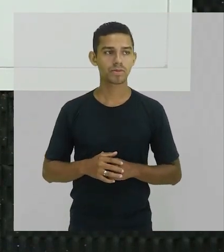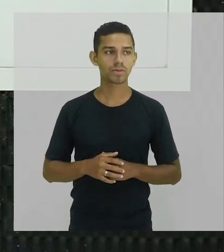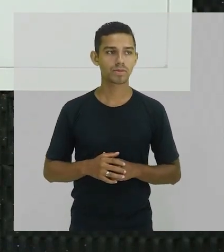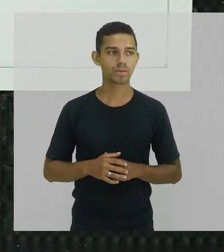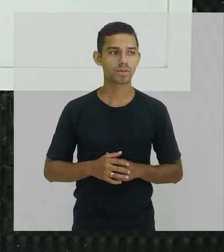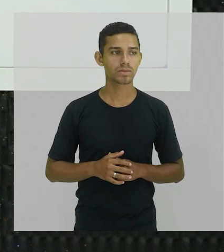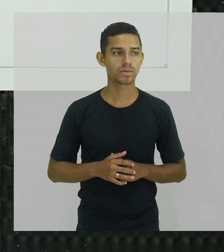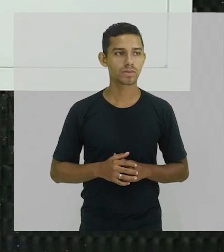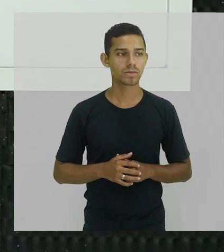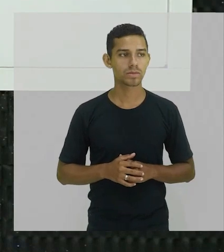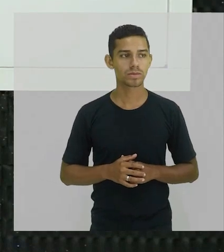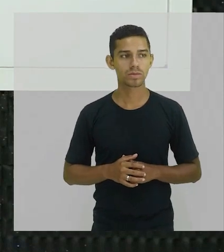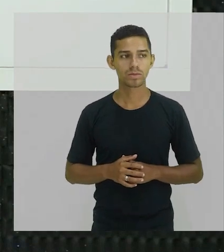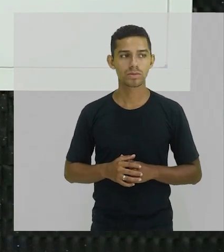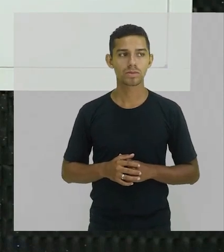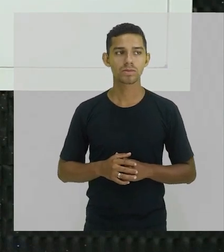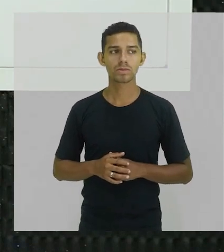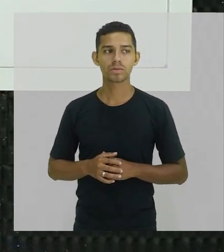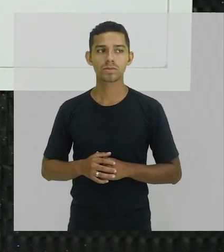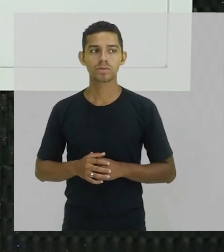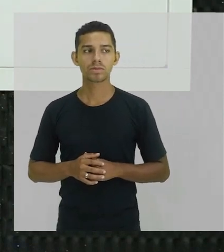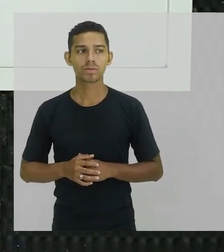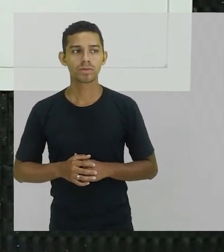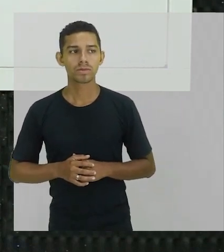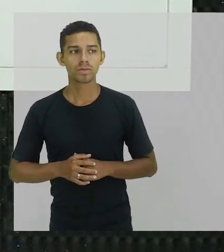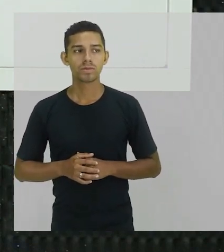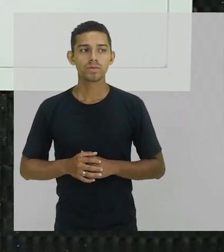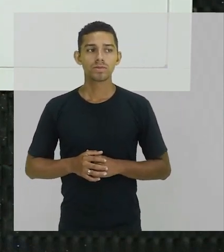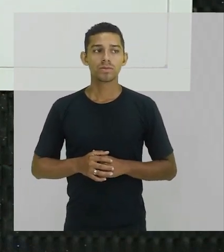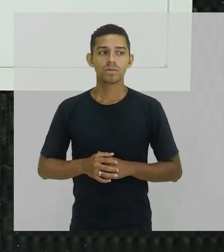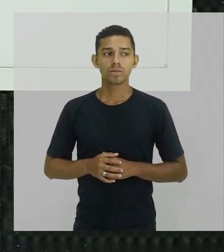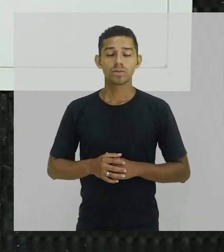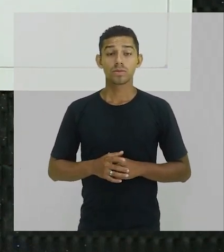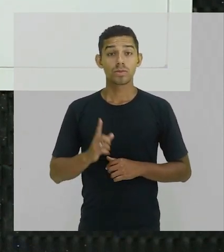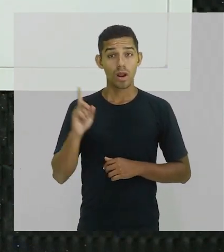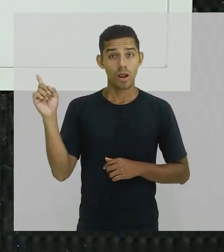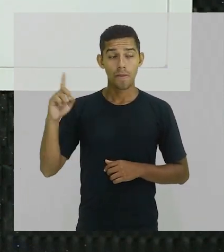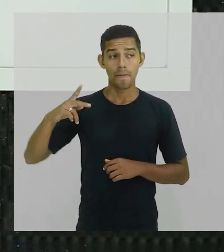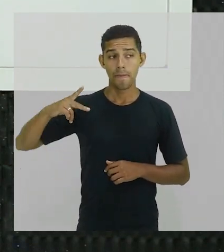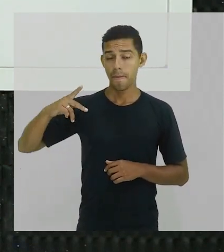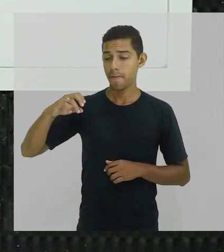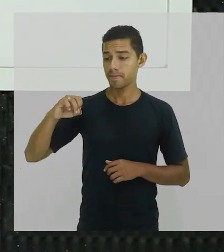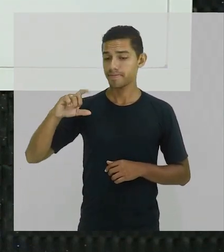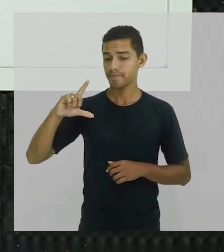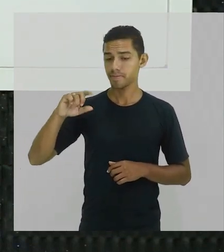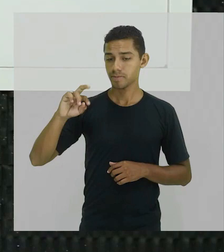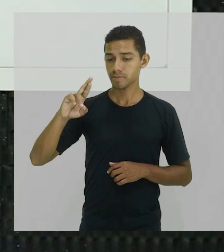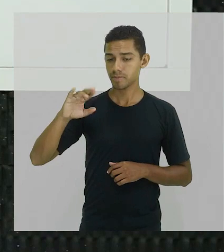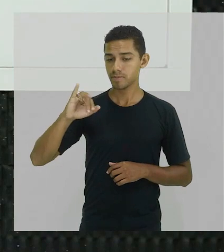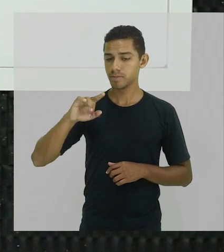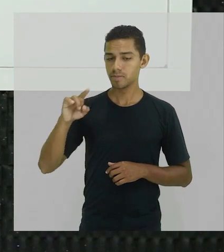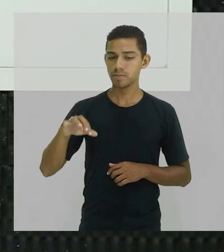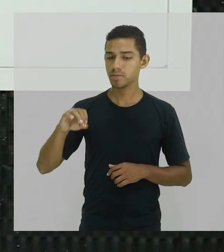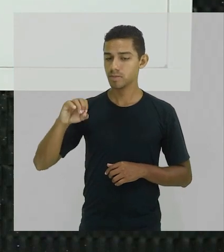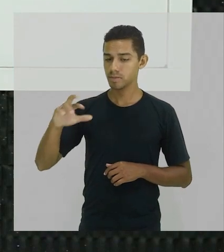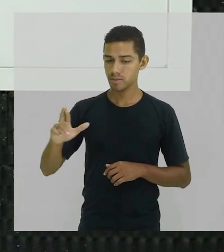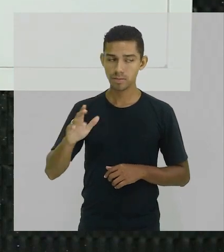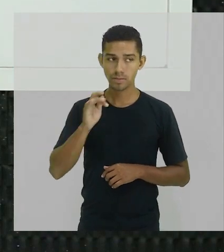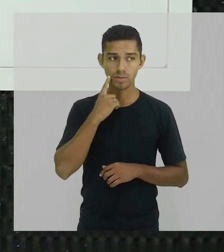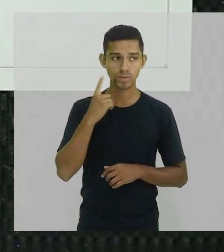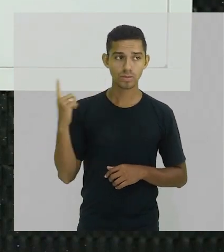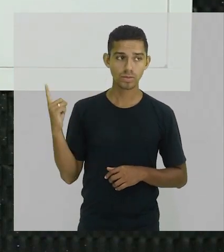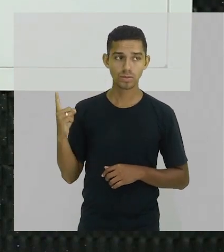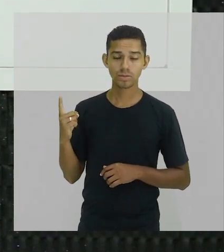certo? Onde esse polarizador ele vai escolher que esta onda, que ela se propaga de forma